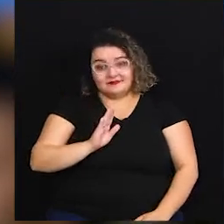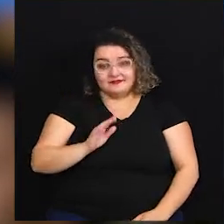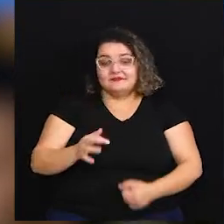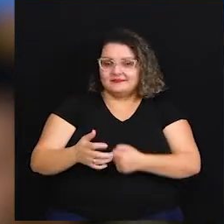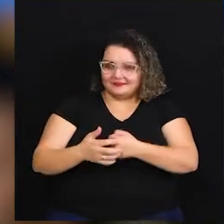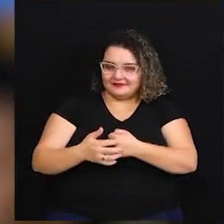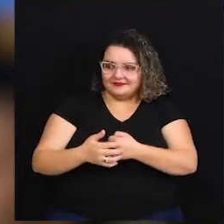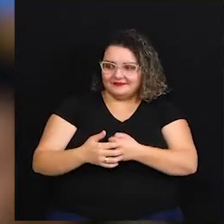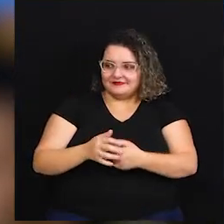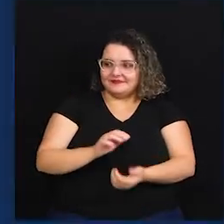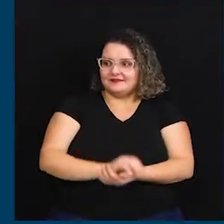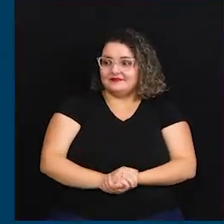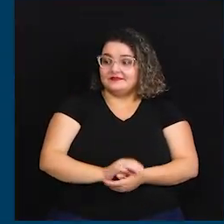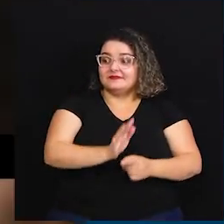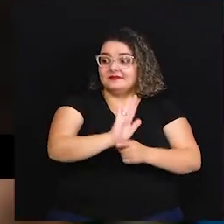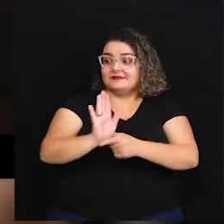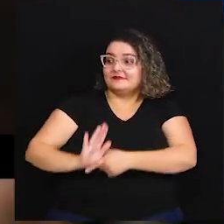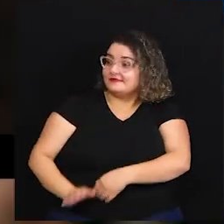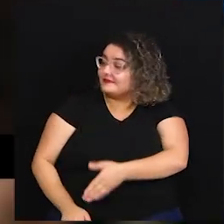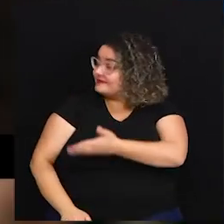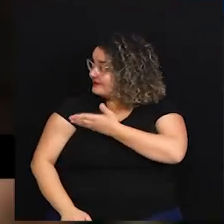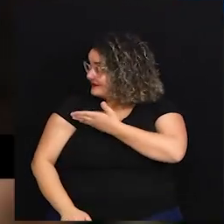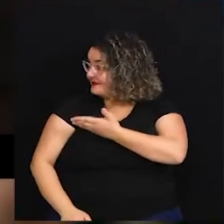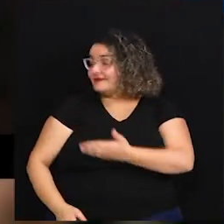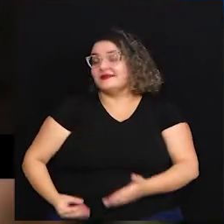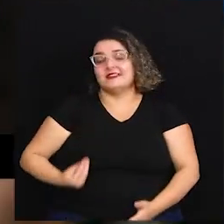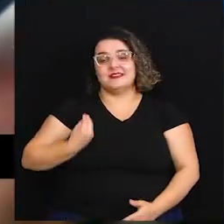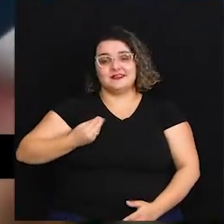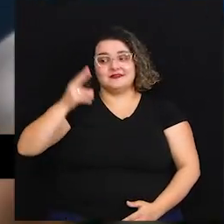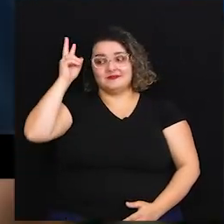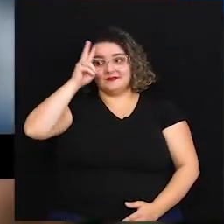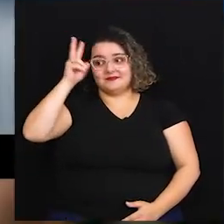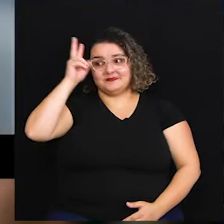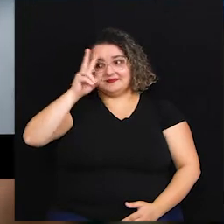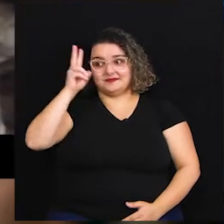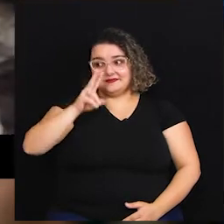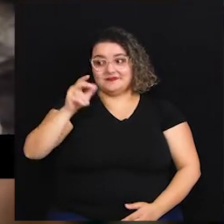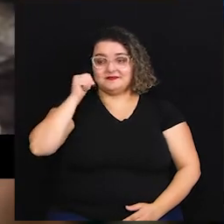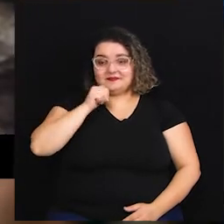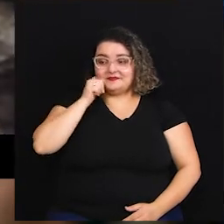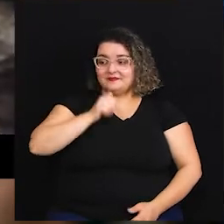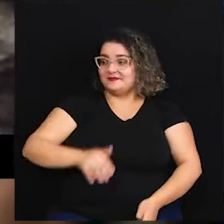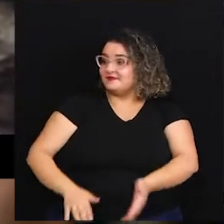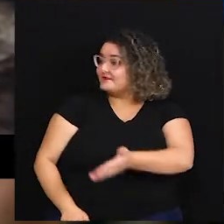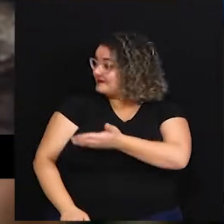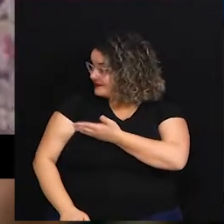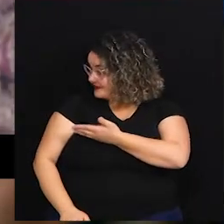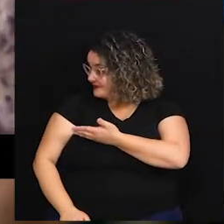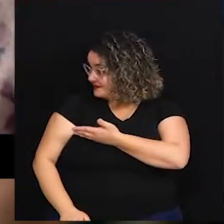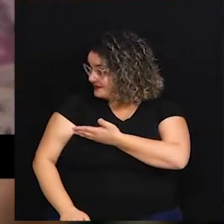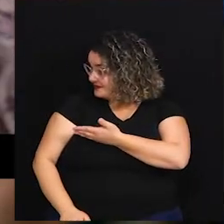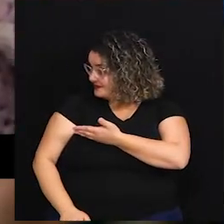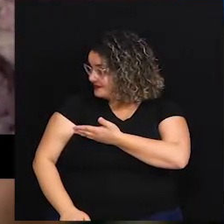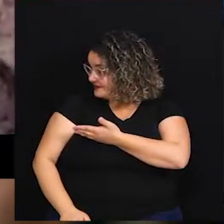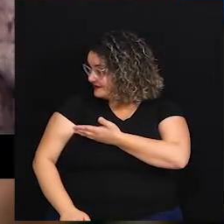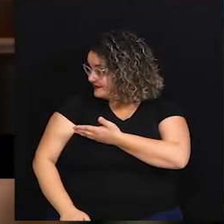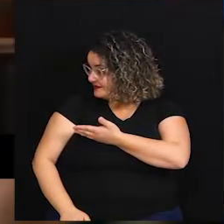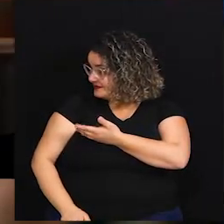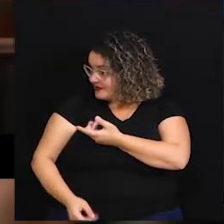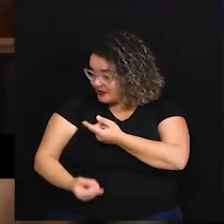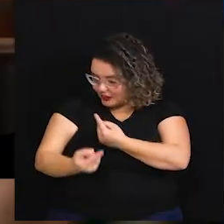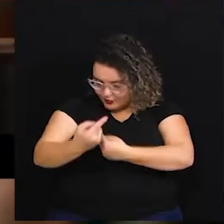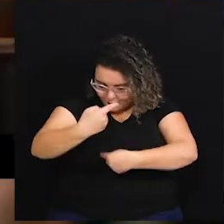na versão digital. O filme A Vida e a História de Madame C.J. Walker é sobre um dos ícones